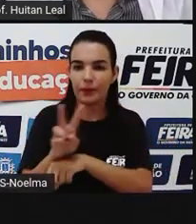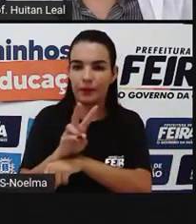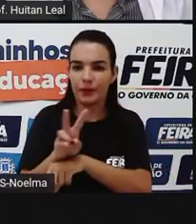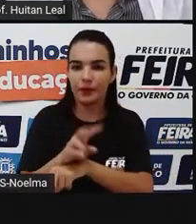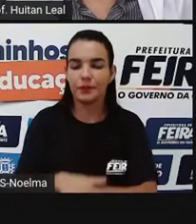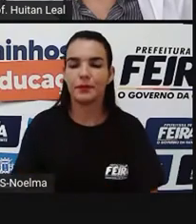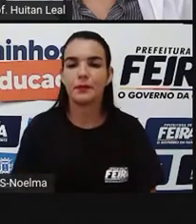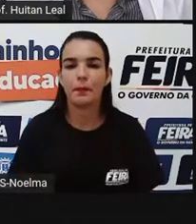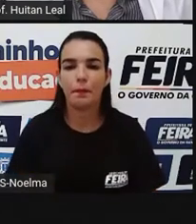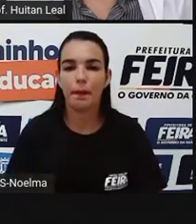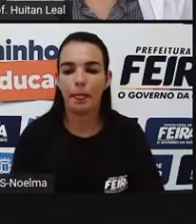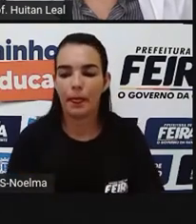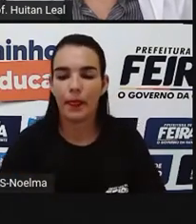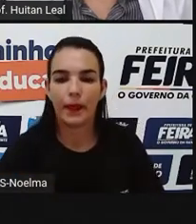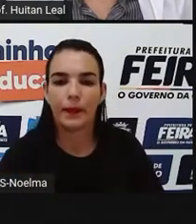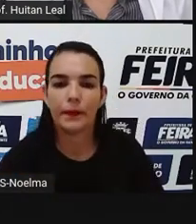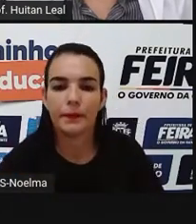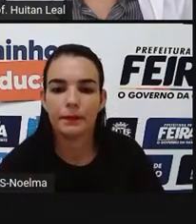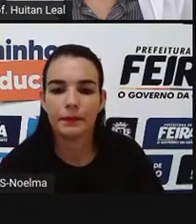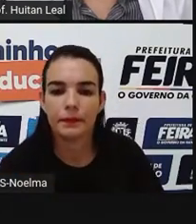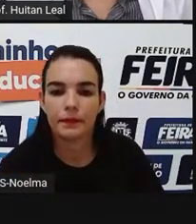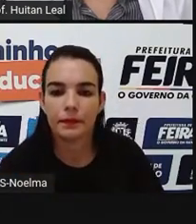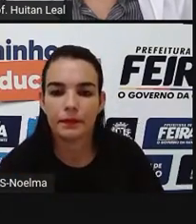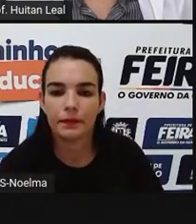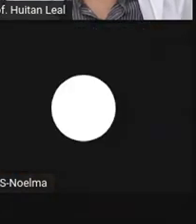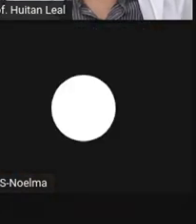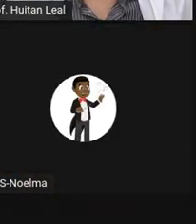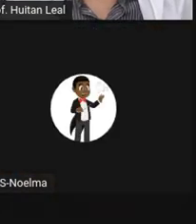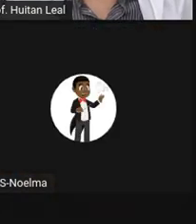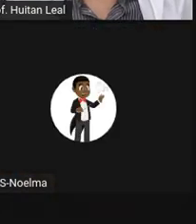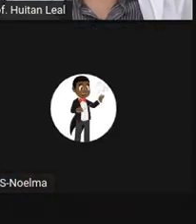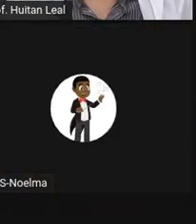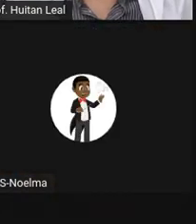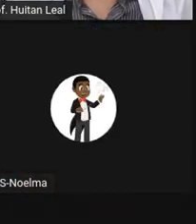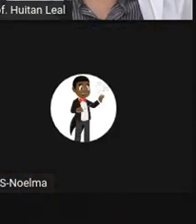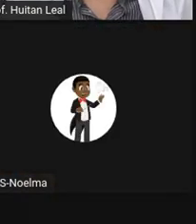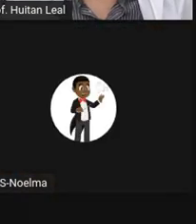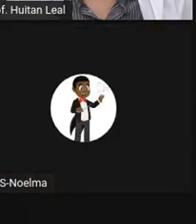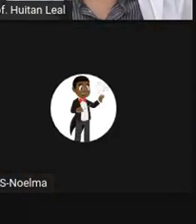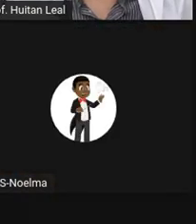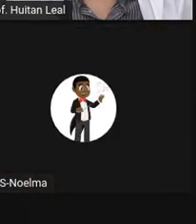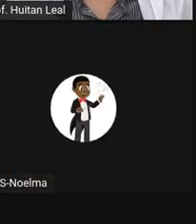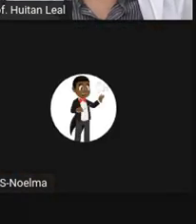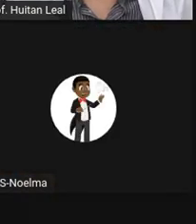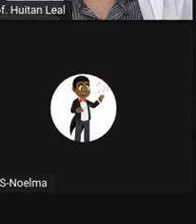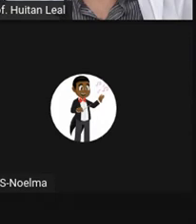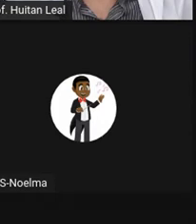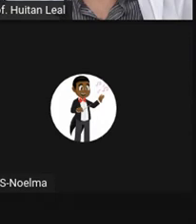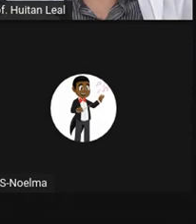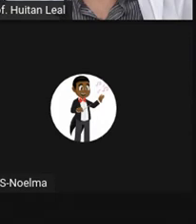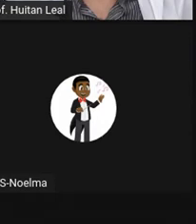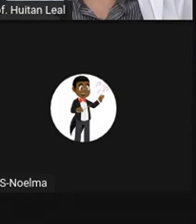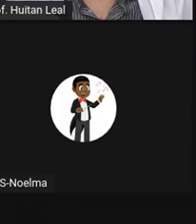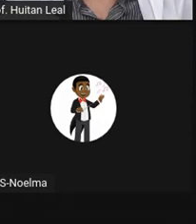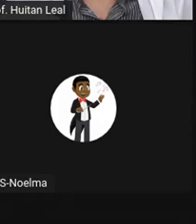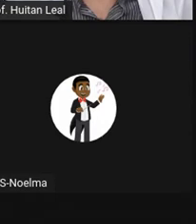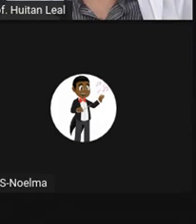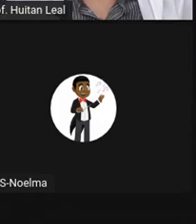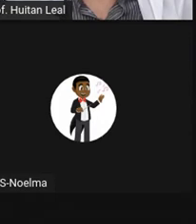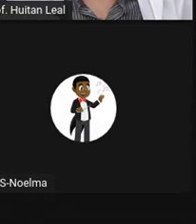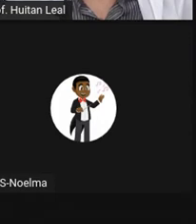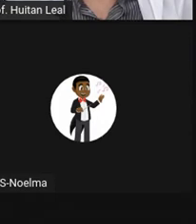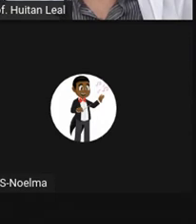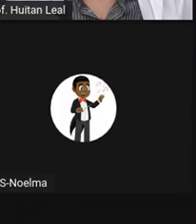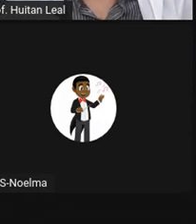Olá, eu sou a eleitora cidadã e vou apresentar para vocês uma série sobre fake news, que quer dizer notícias